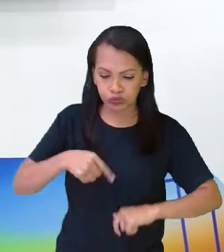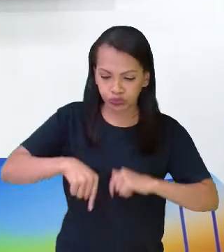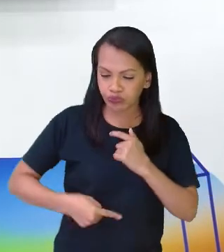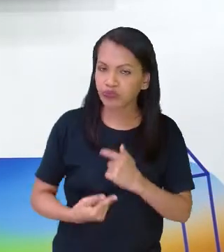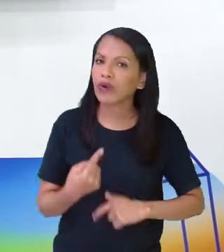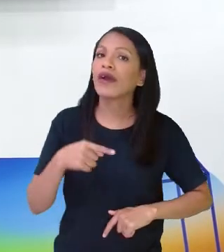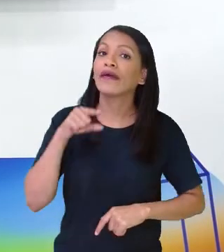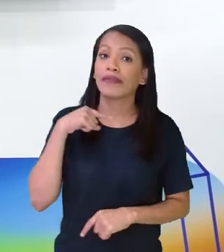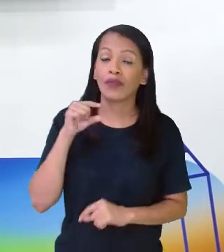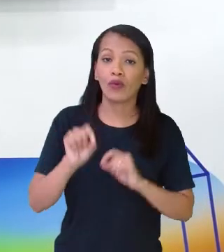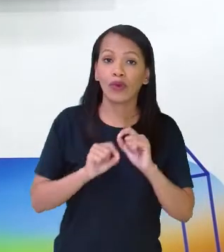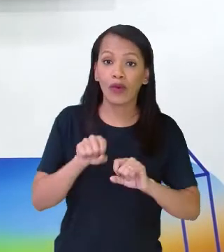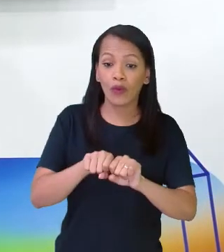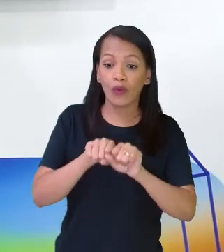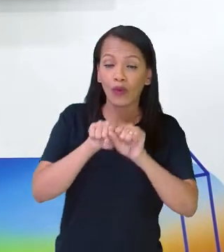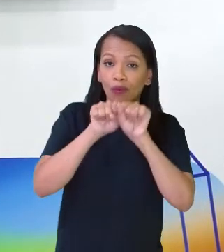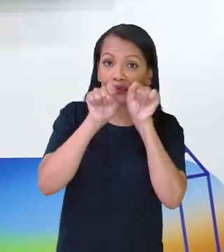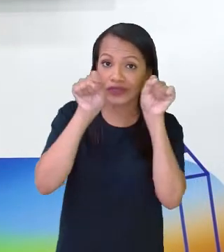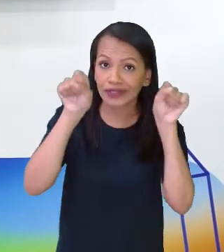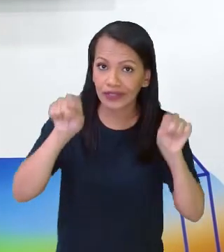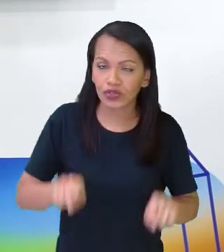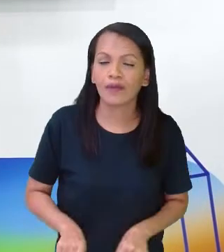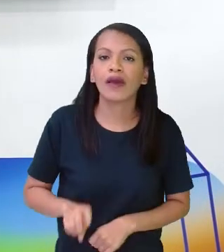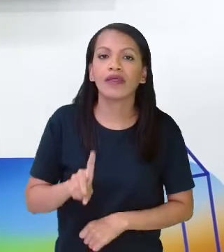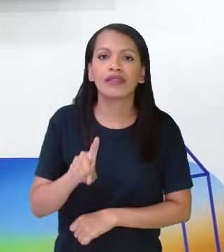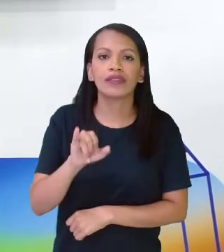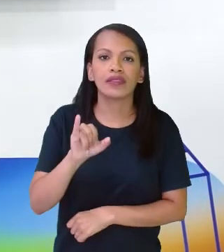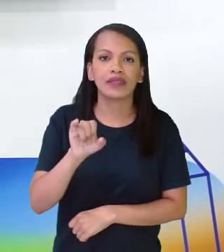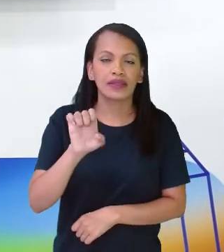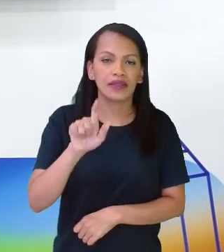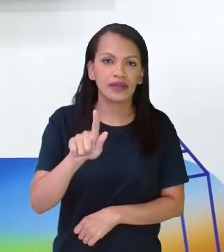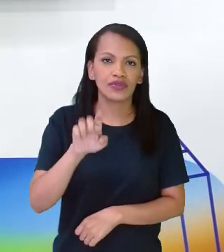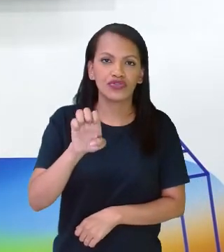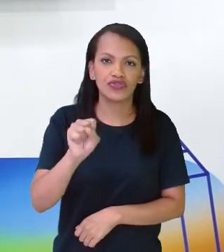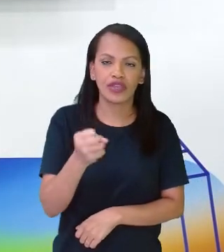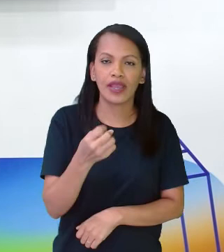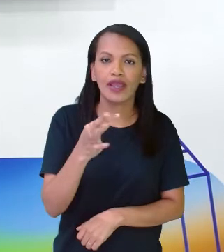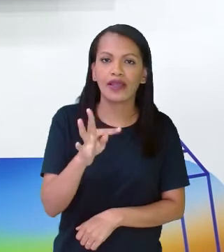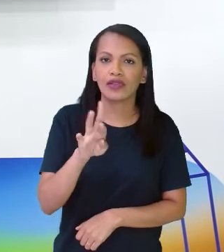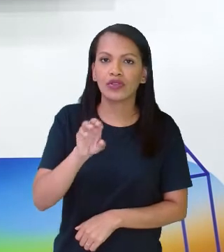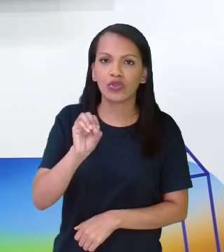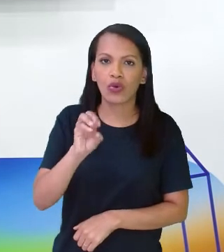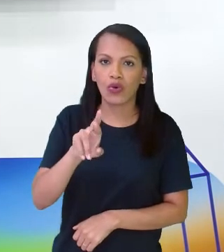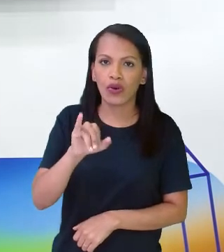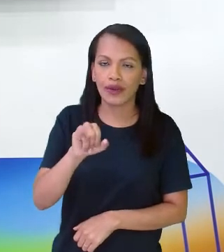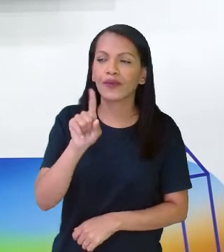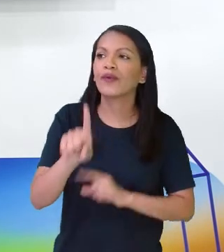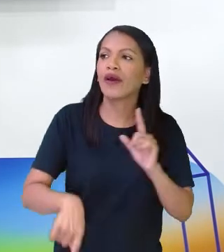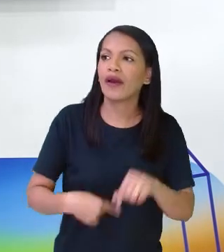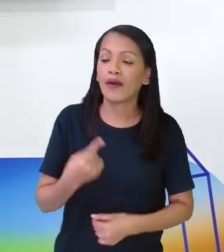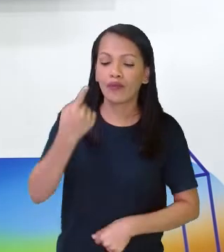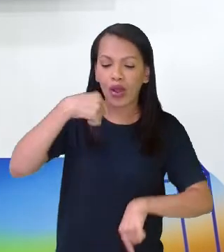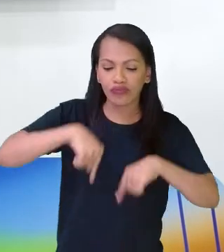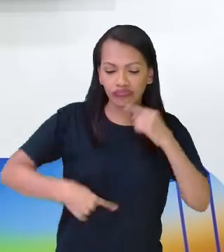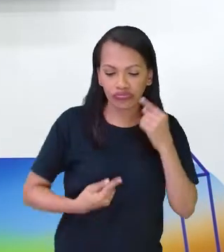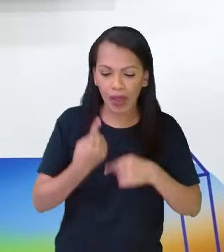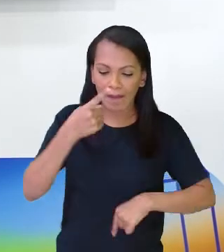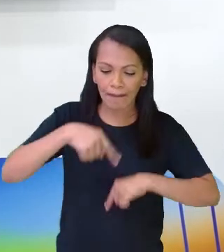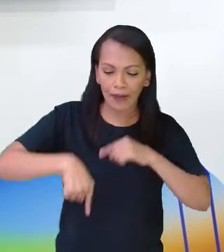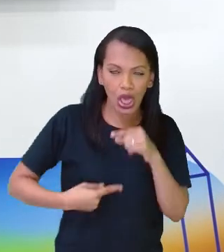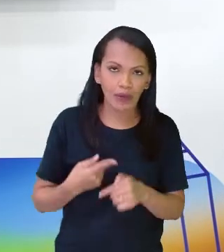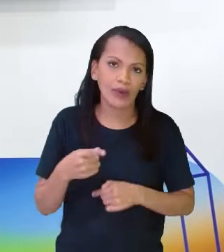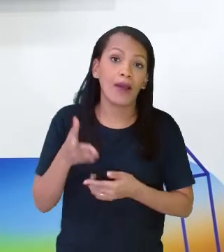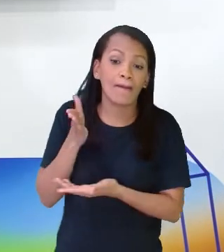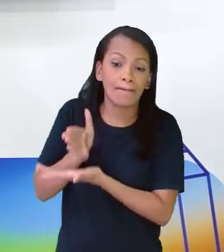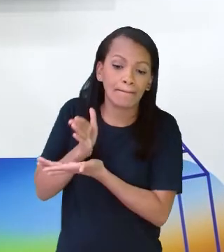aí nós temos um sistema que vai ser o nosso sistema digestório. Ele vai ser o que vai processar